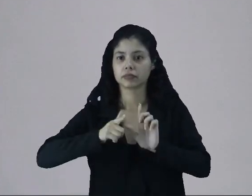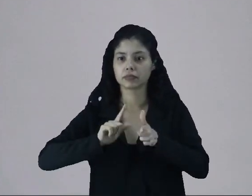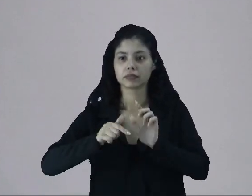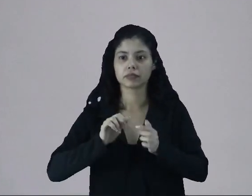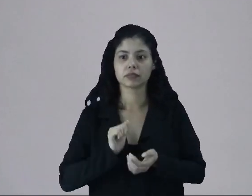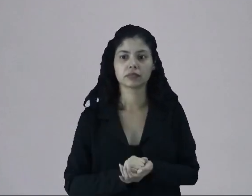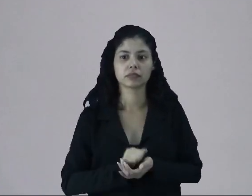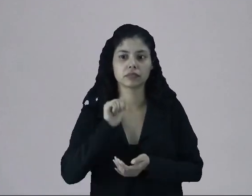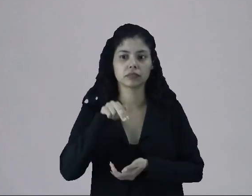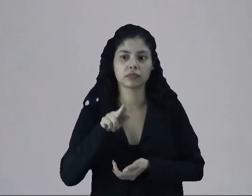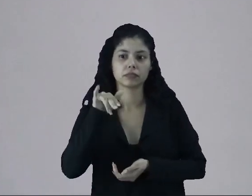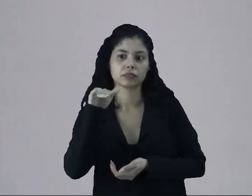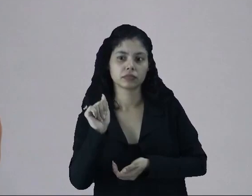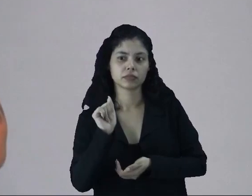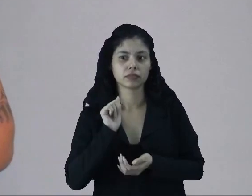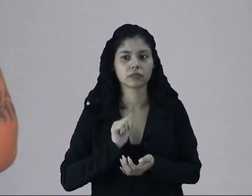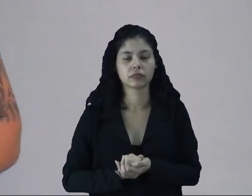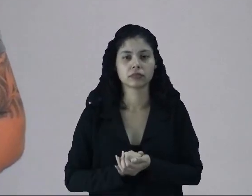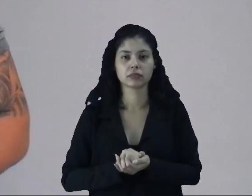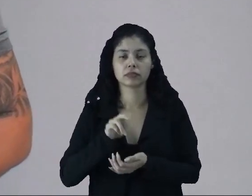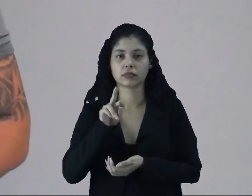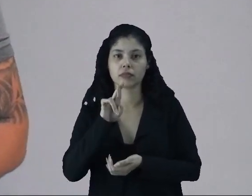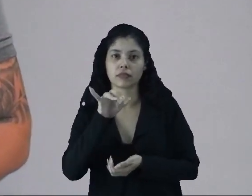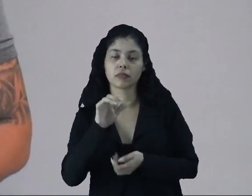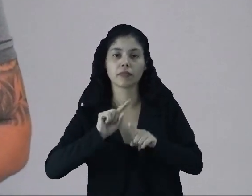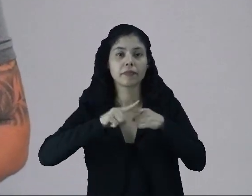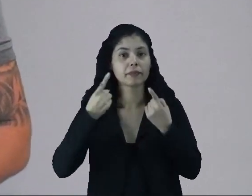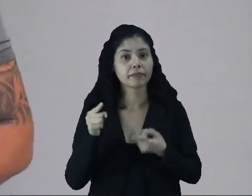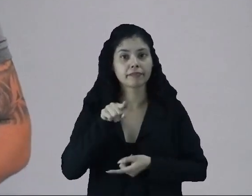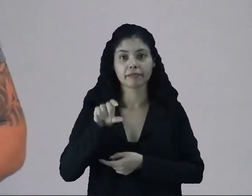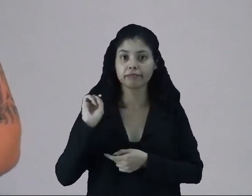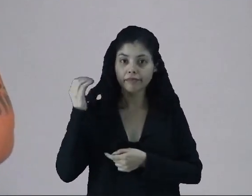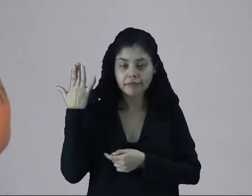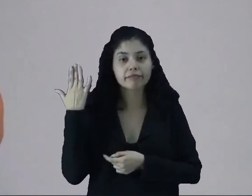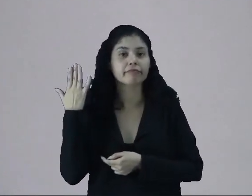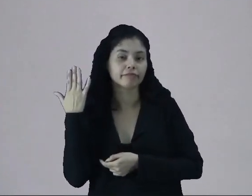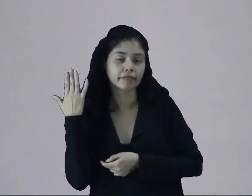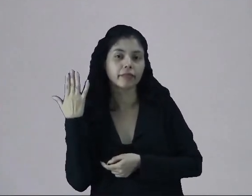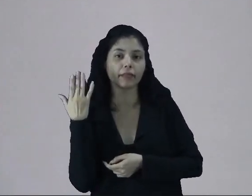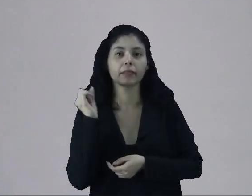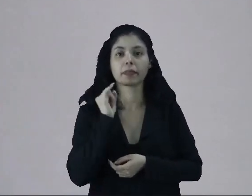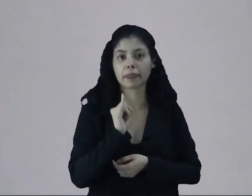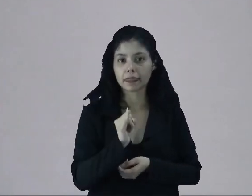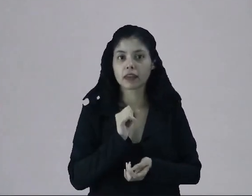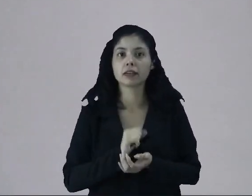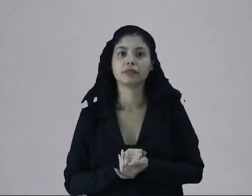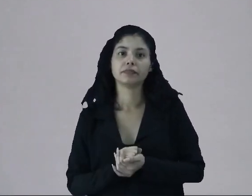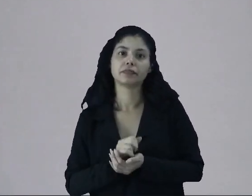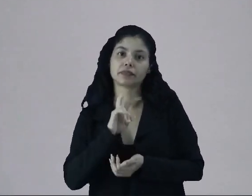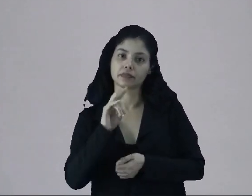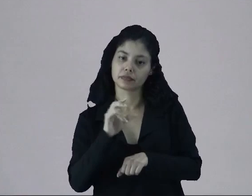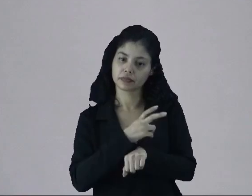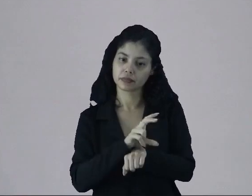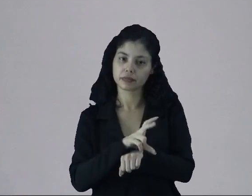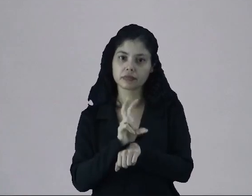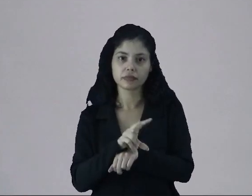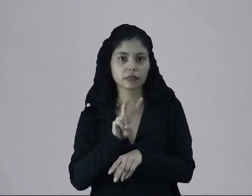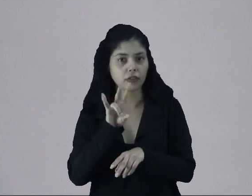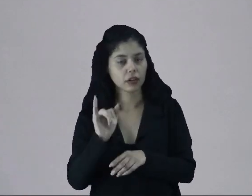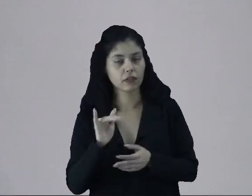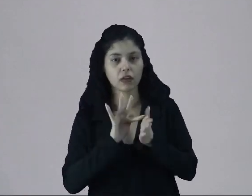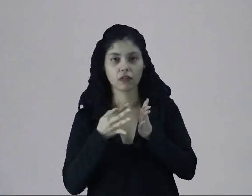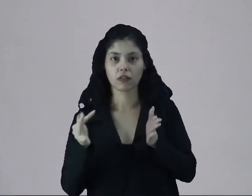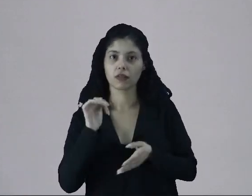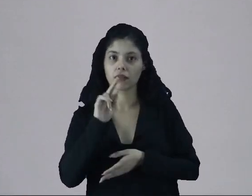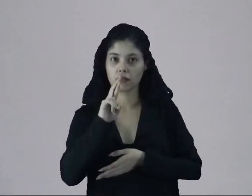da amônia ou a remoção da ureia. Mas nesse caso, se esse rim biônico vai desempenhar todas as funções